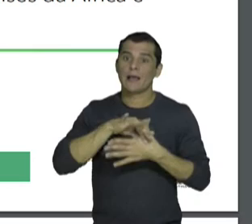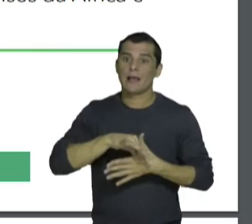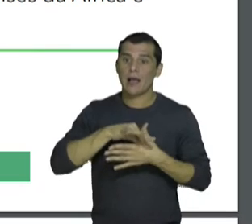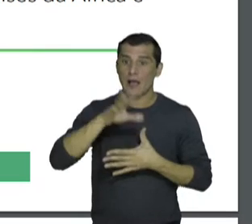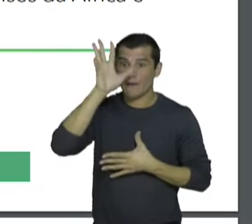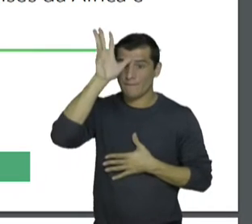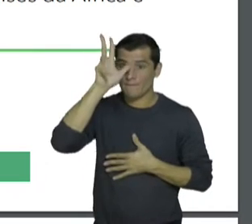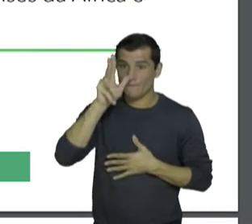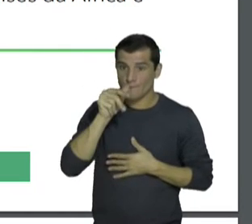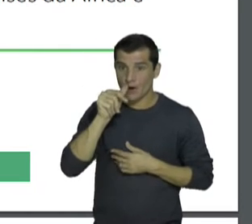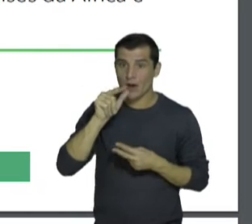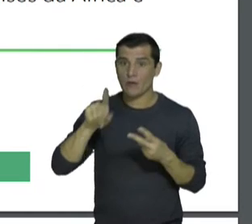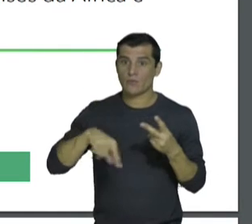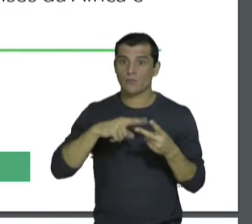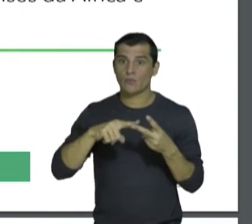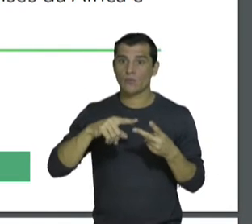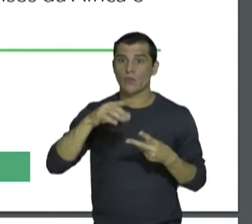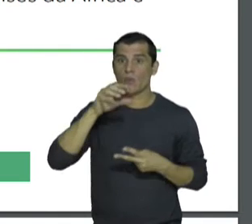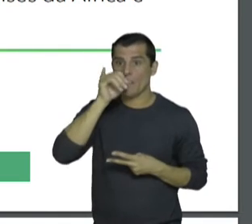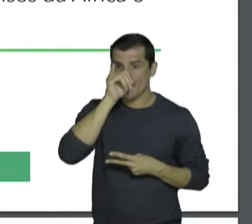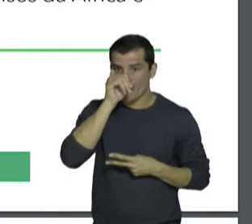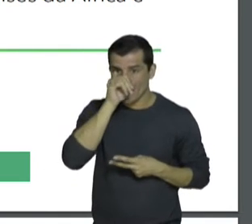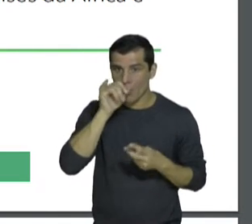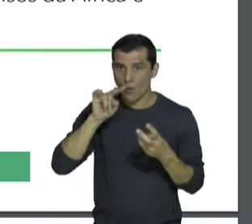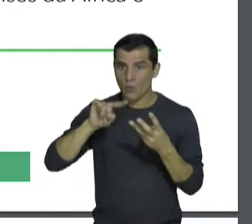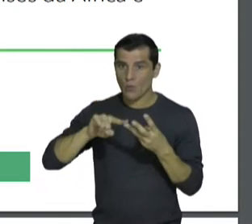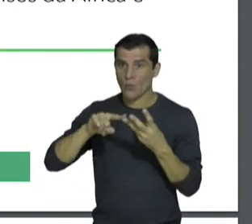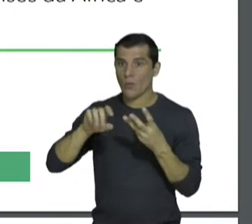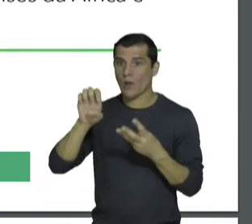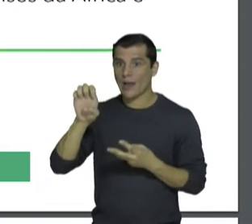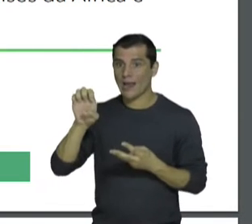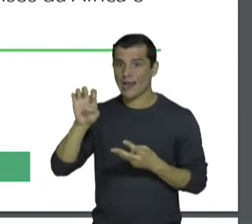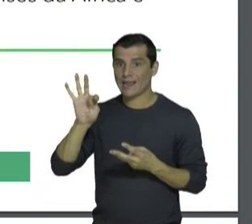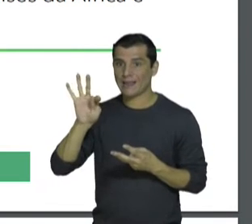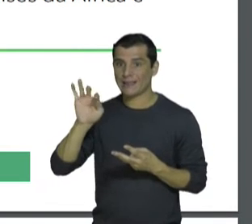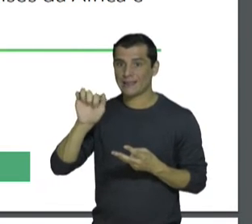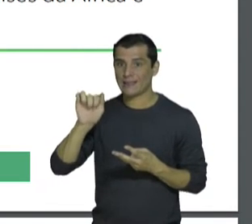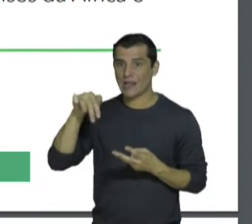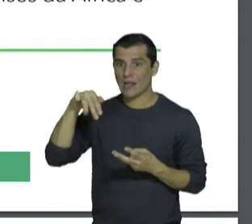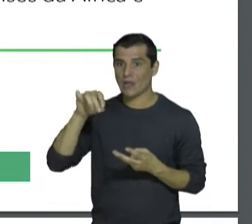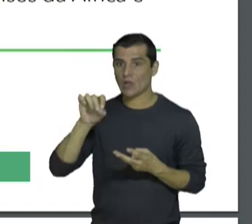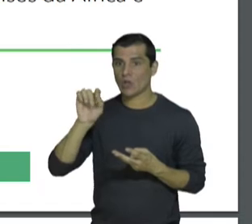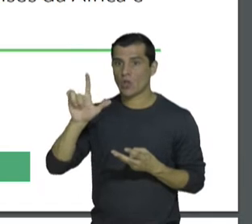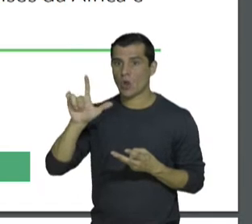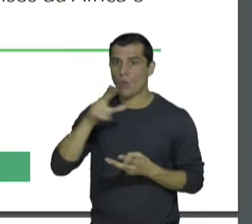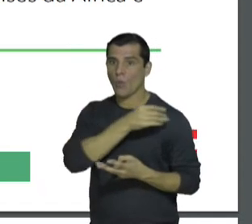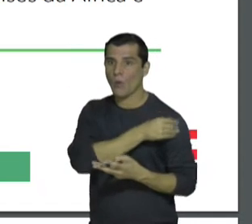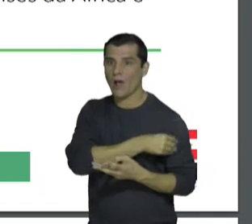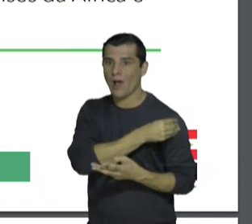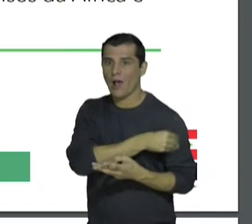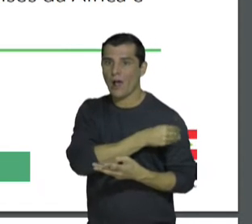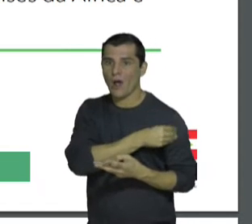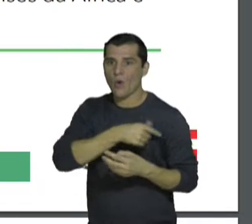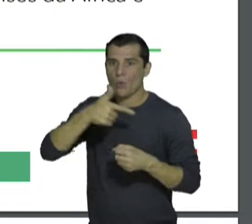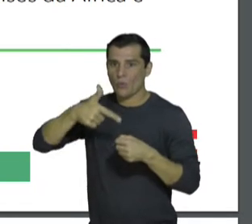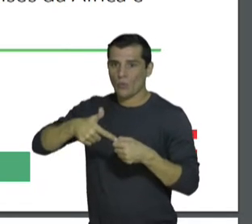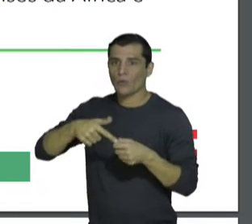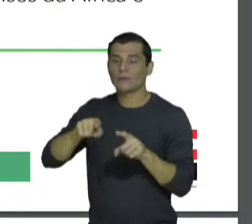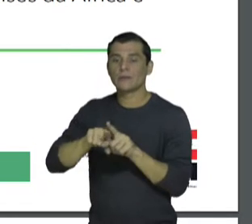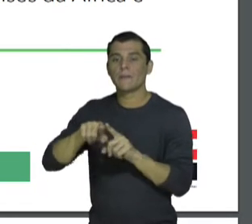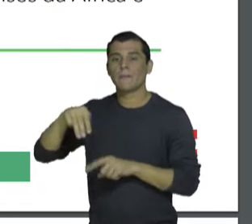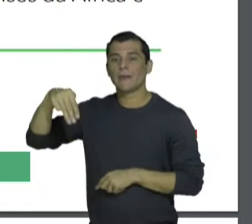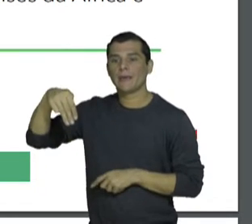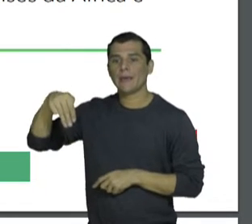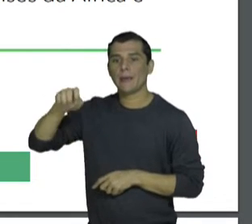eh mas nos outros itens Por que não nós temos então há um interesse de nossa parte em ampliarmos